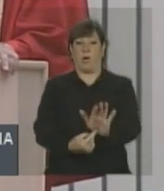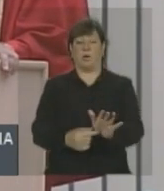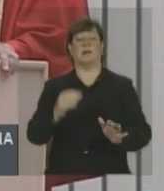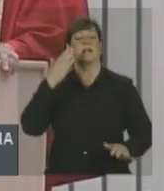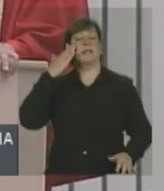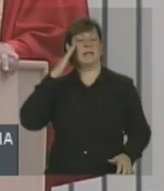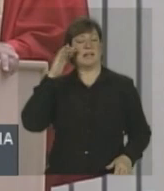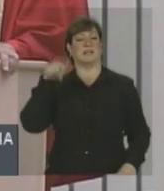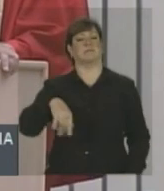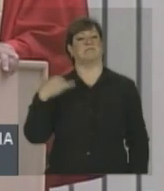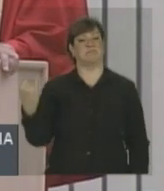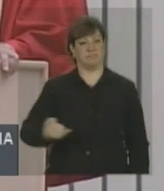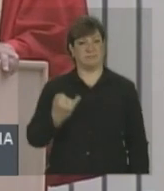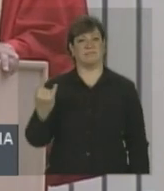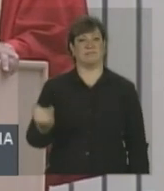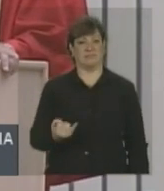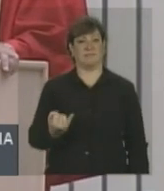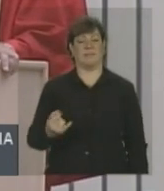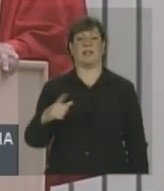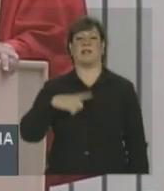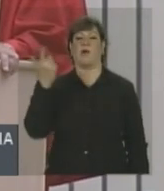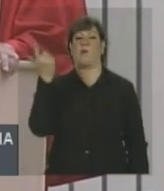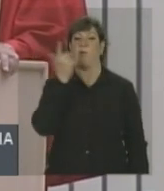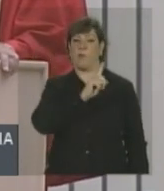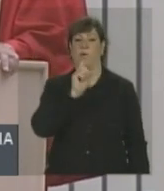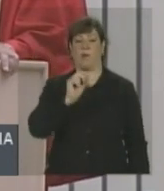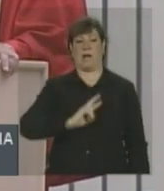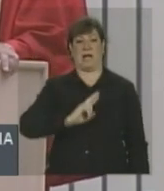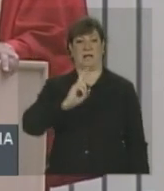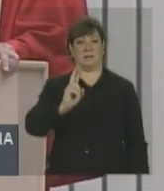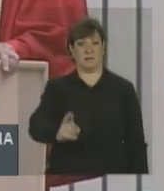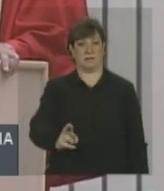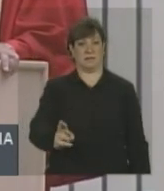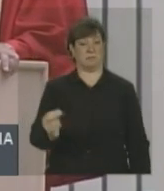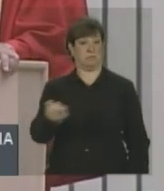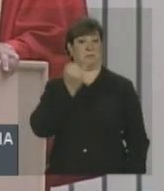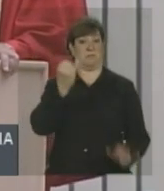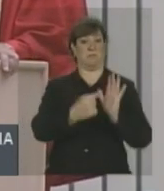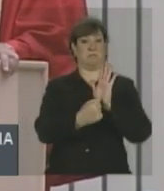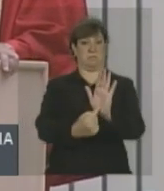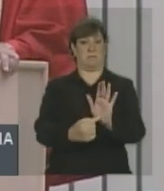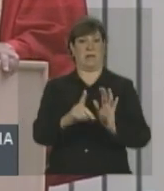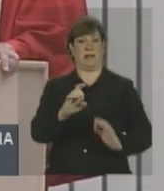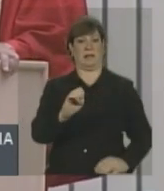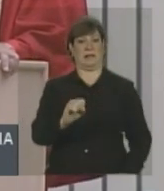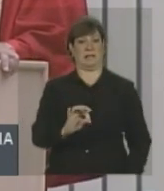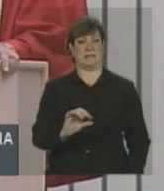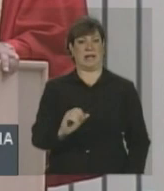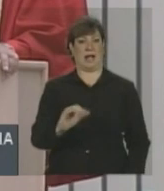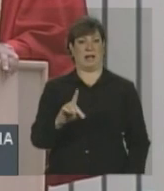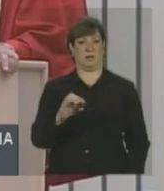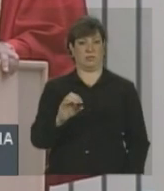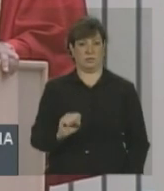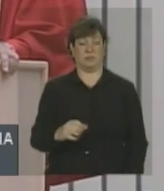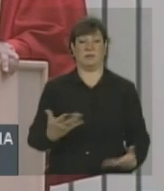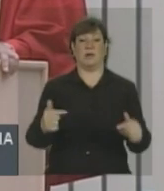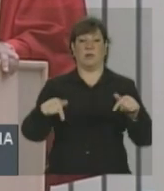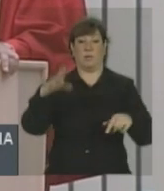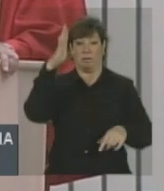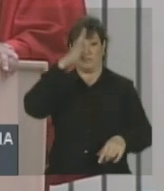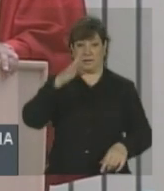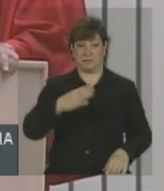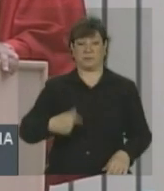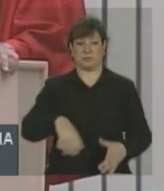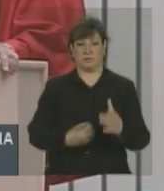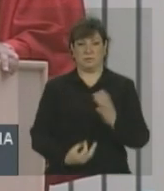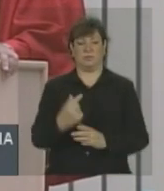esse imperativo e têm alcançado resultados destacados. No Brasil, lançamos o programa Ciência